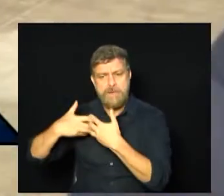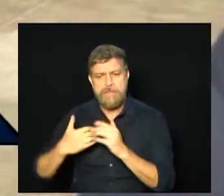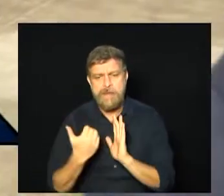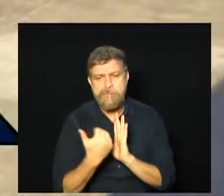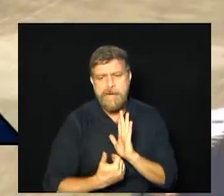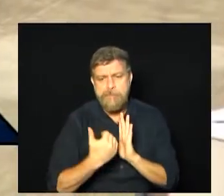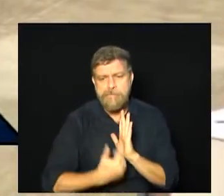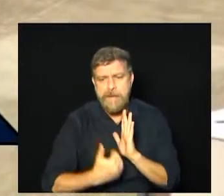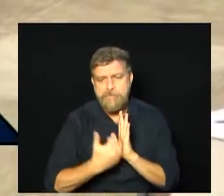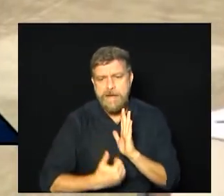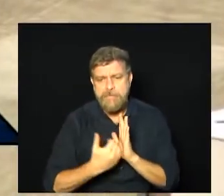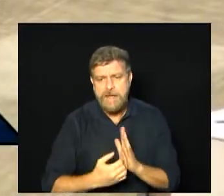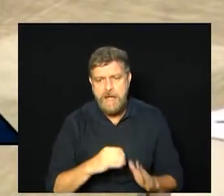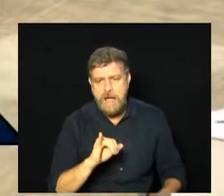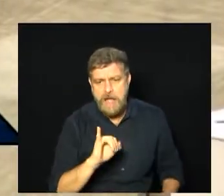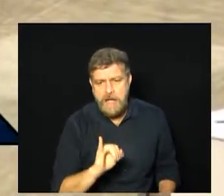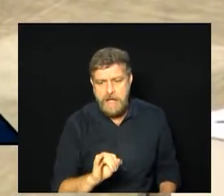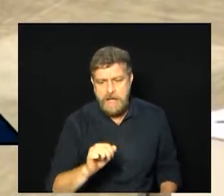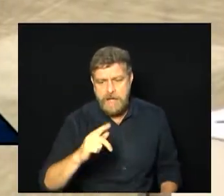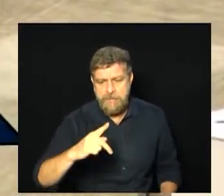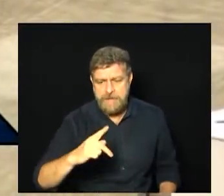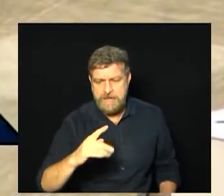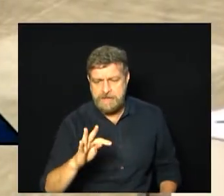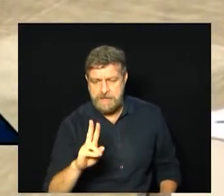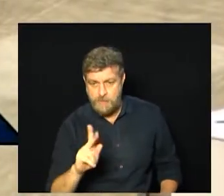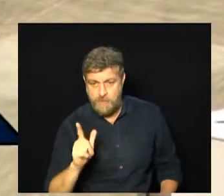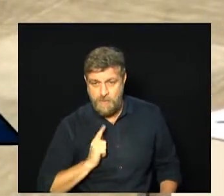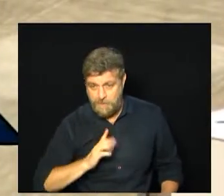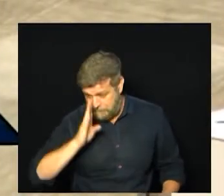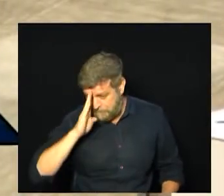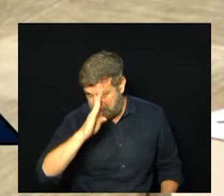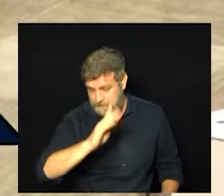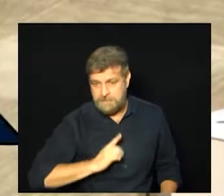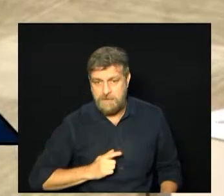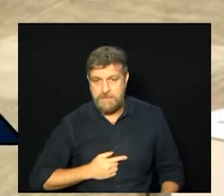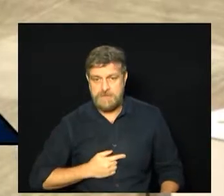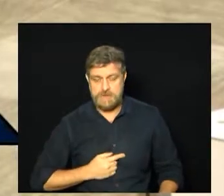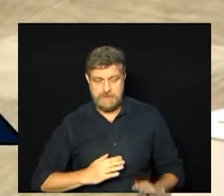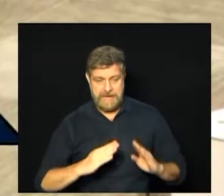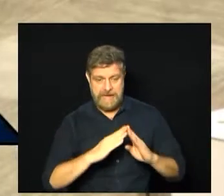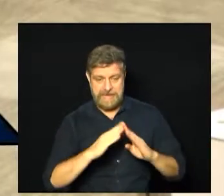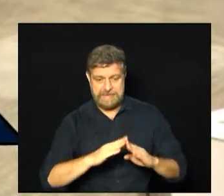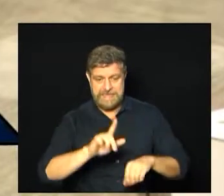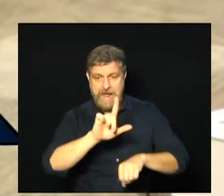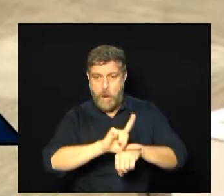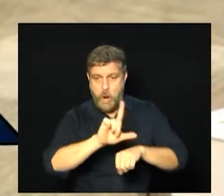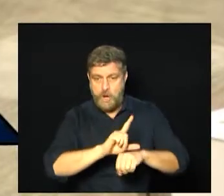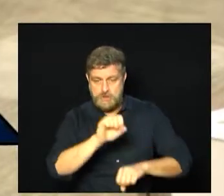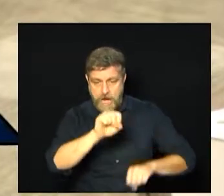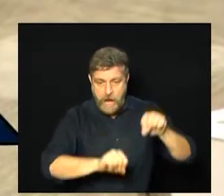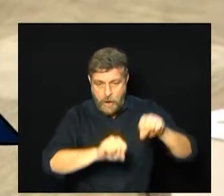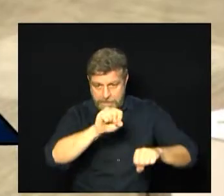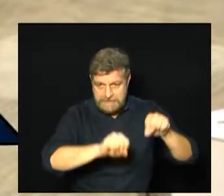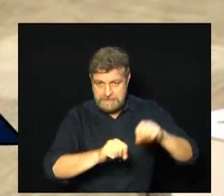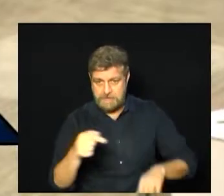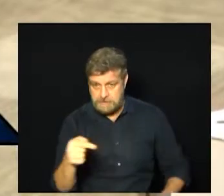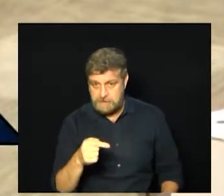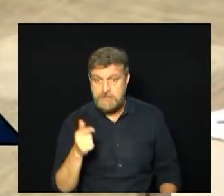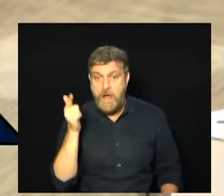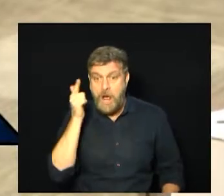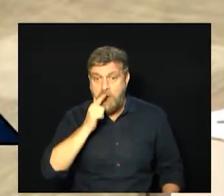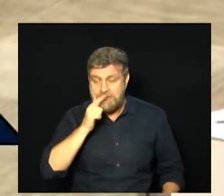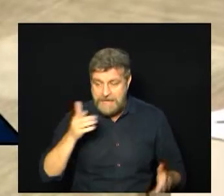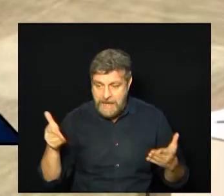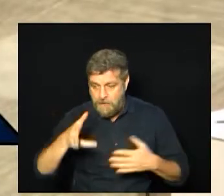IPTU, principalmente nos imóveis comerciais, industriais, e conseguimos agora, nesse início de mandato do